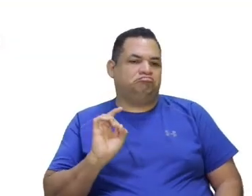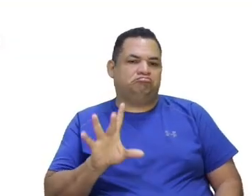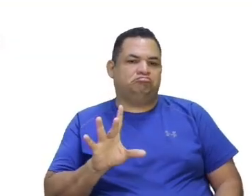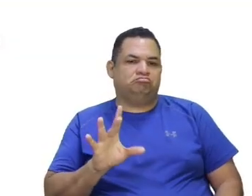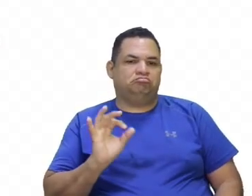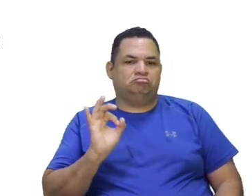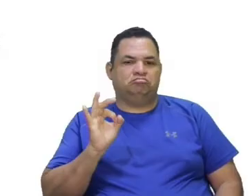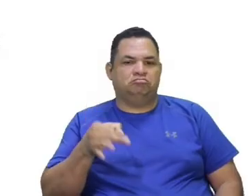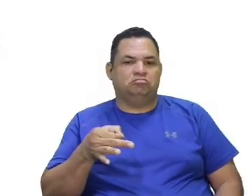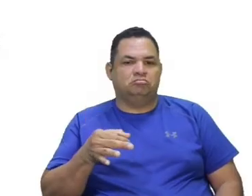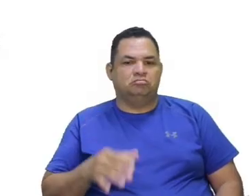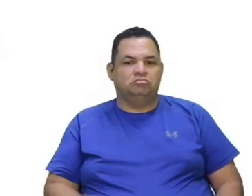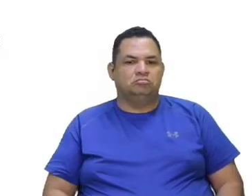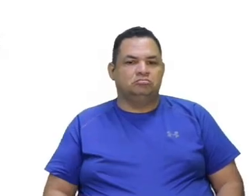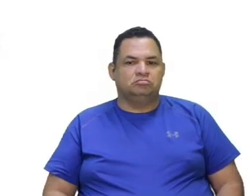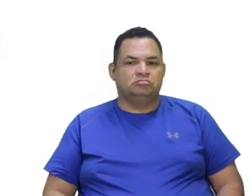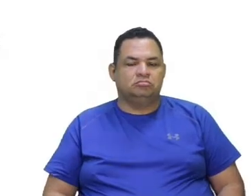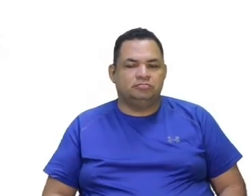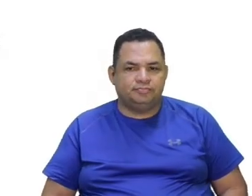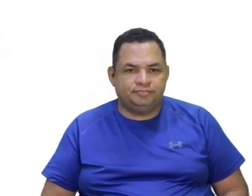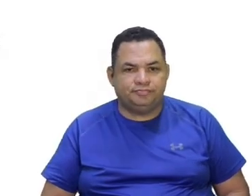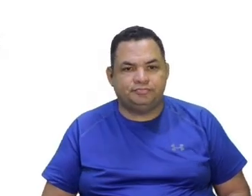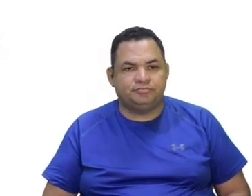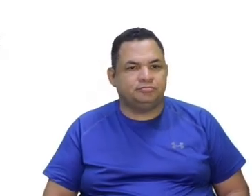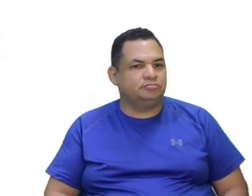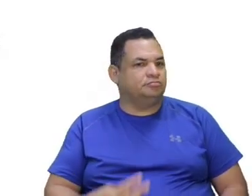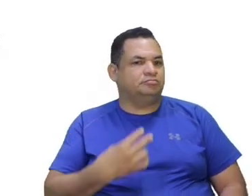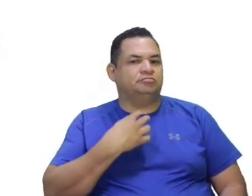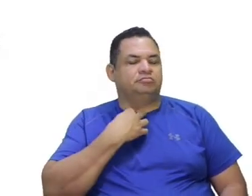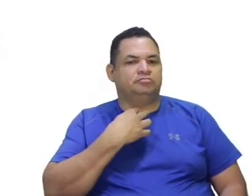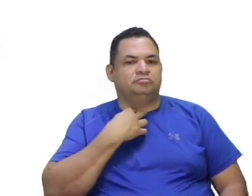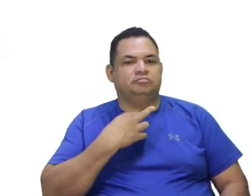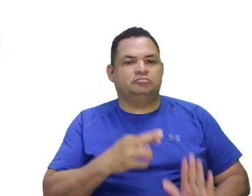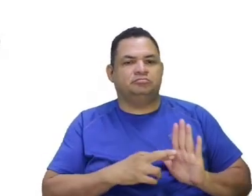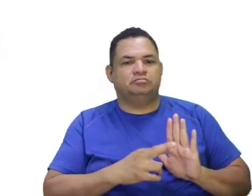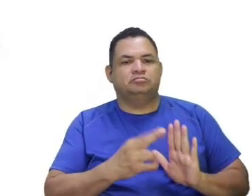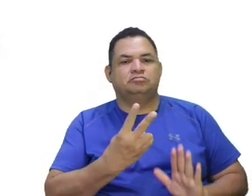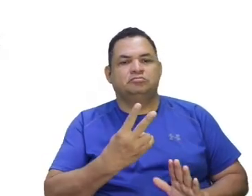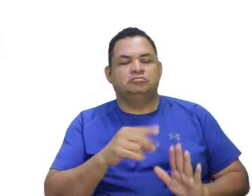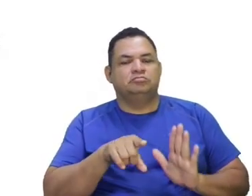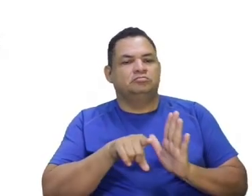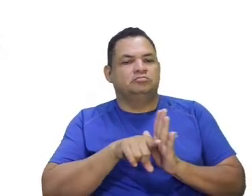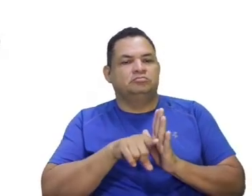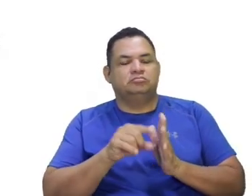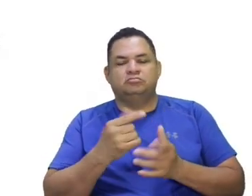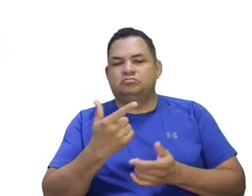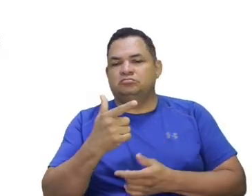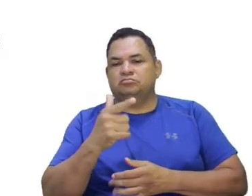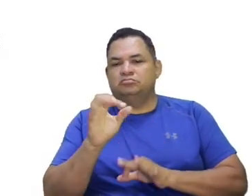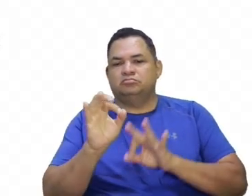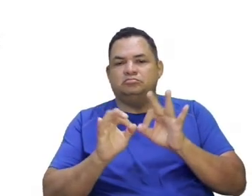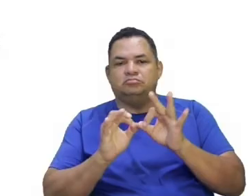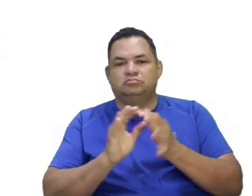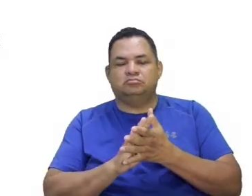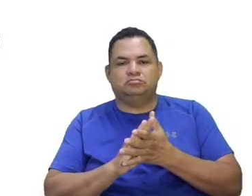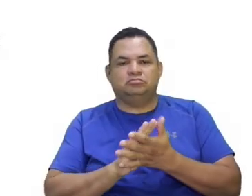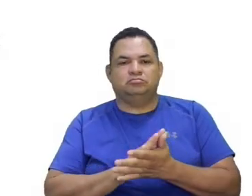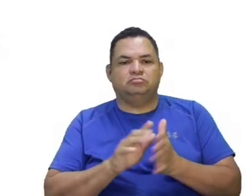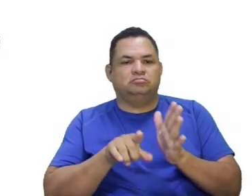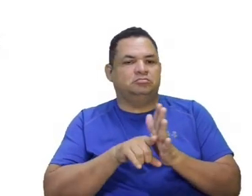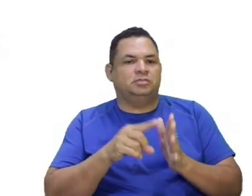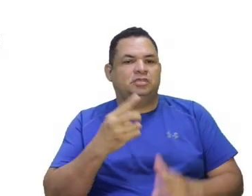que estaria certo. Mas ele não pode ser representado por esse 2- aqui, porque ele não tem uma carga